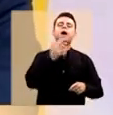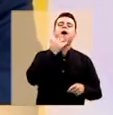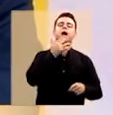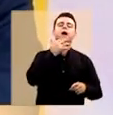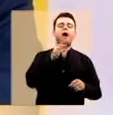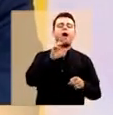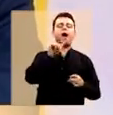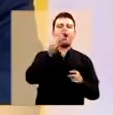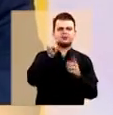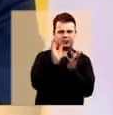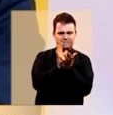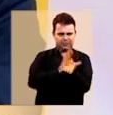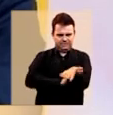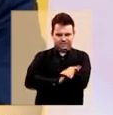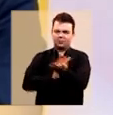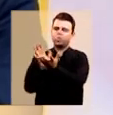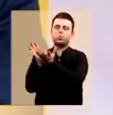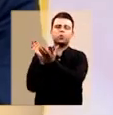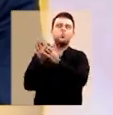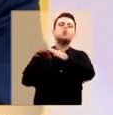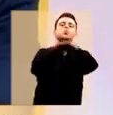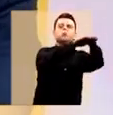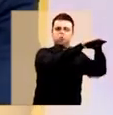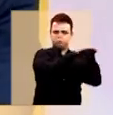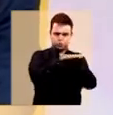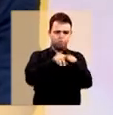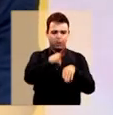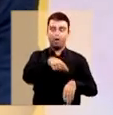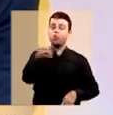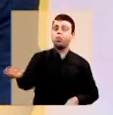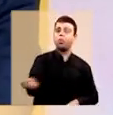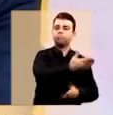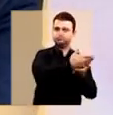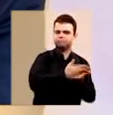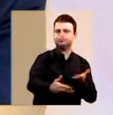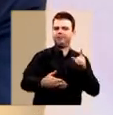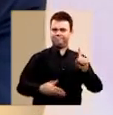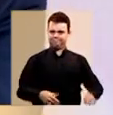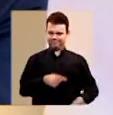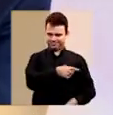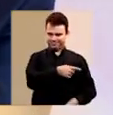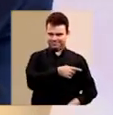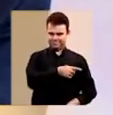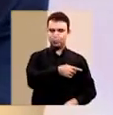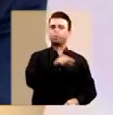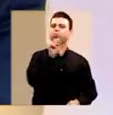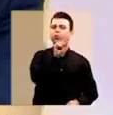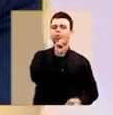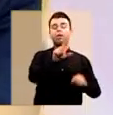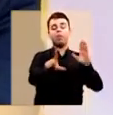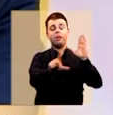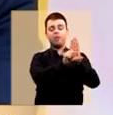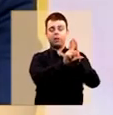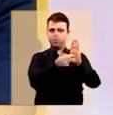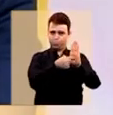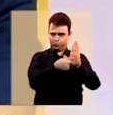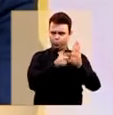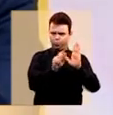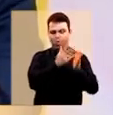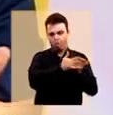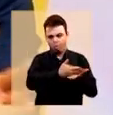que pensar sempre o seguinte, olha, é um novo ponto de partida. Sim. Então, nós temos uma lei, agora nós vamos ter um novo ponto de